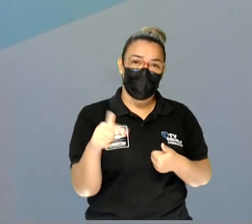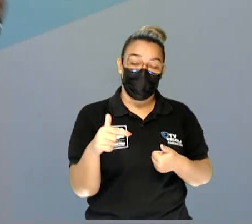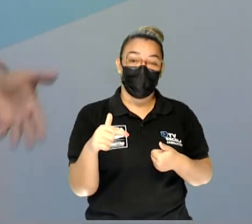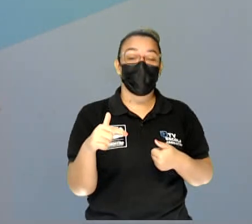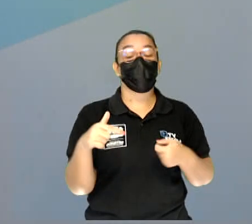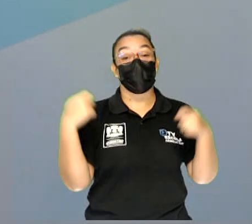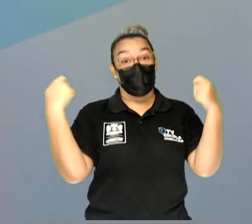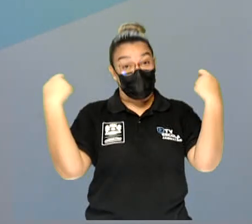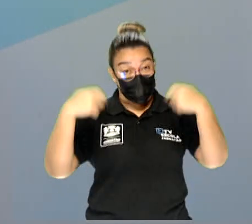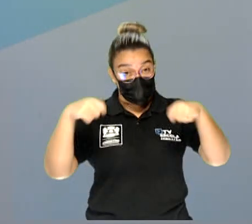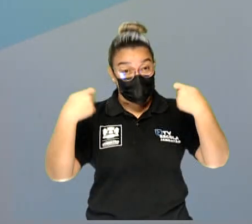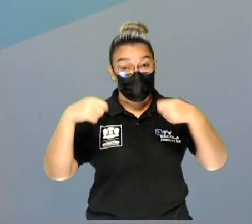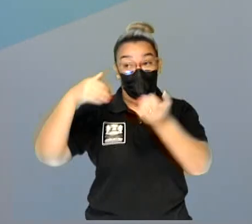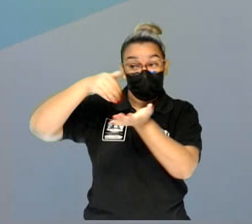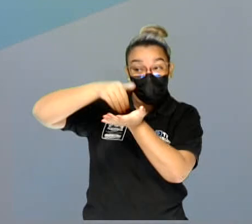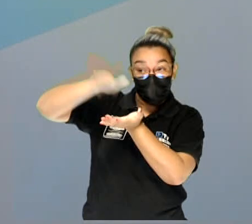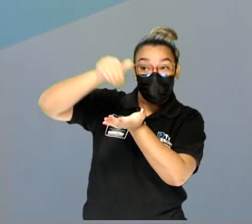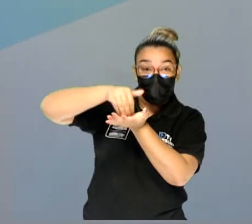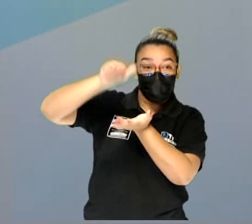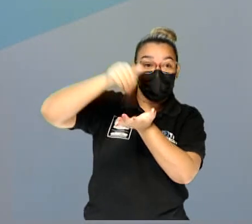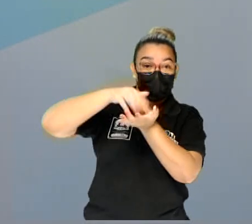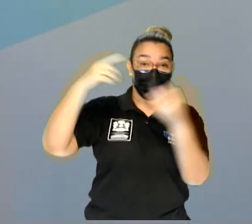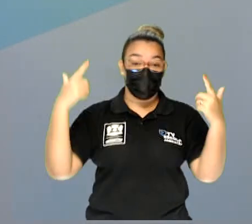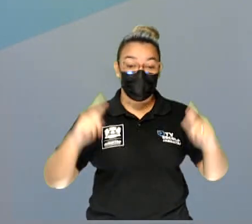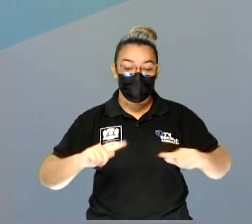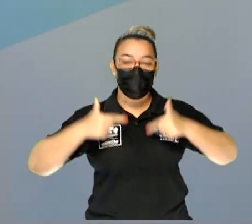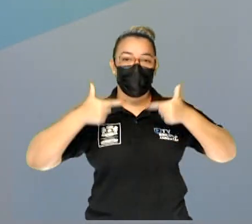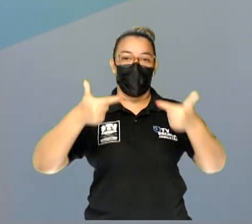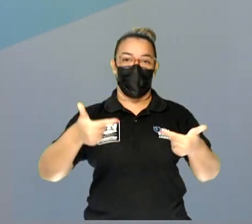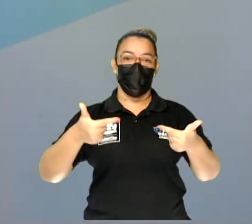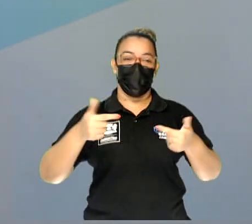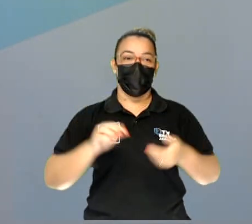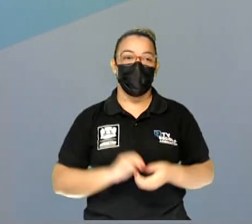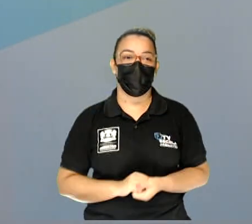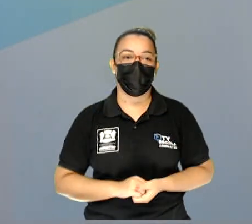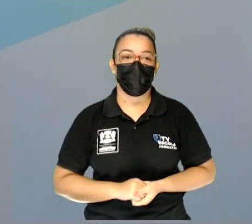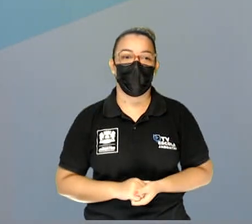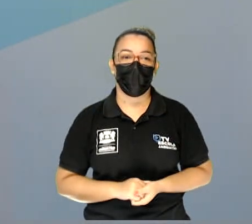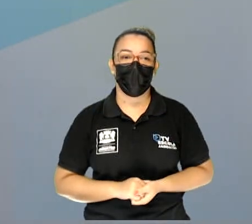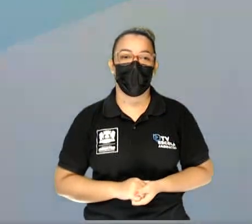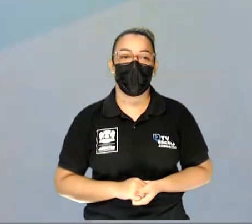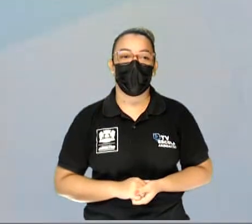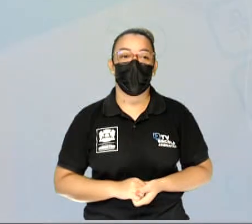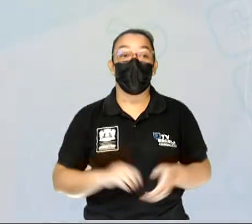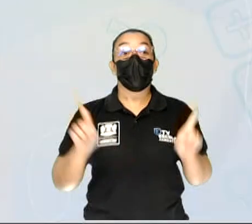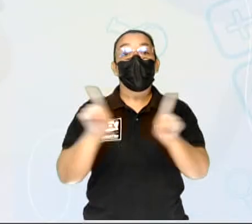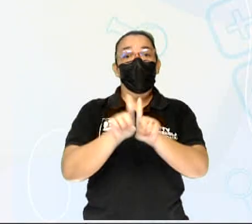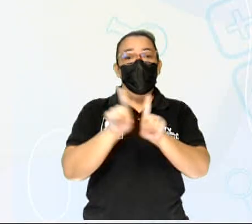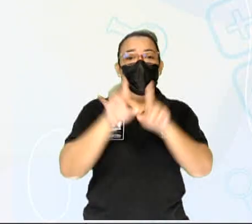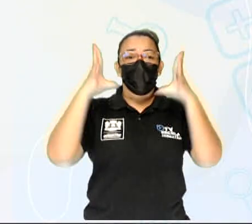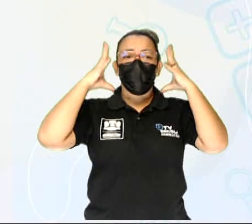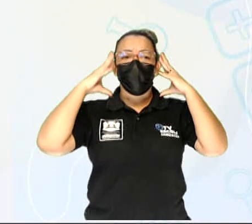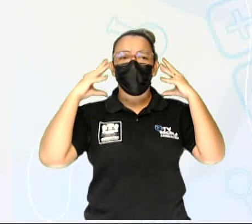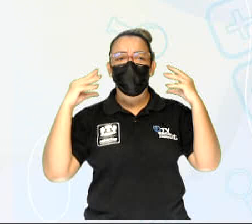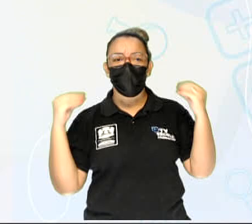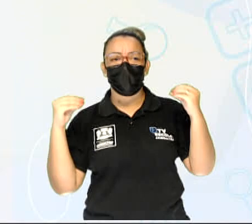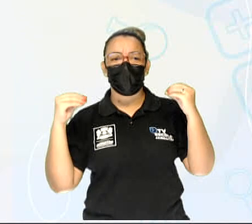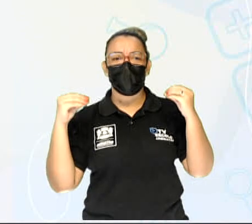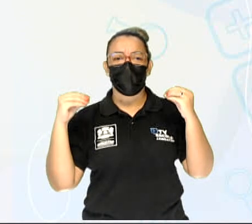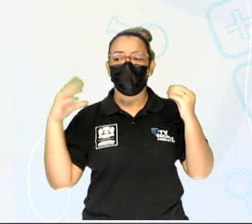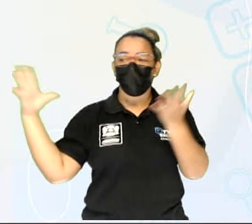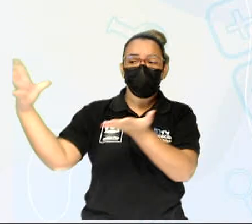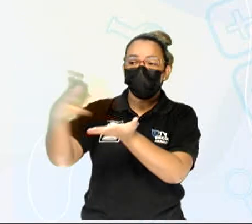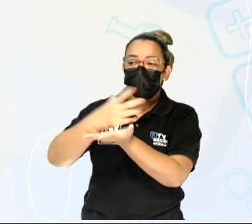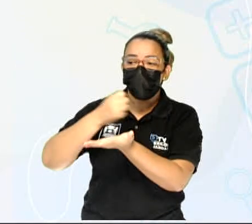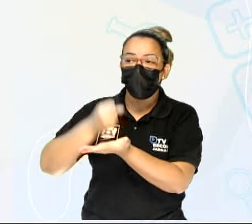foi necessário haver esse confronto. A contraofensiva holandesa, então, contava em tomar os Montes